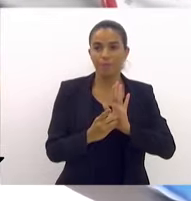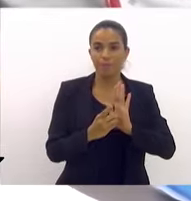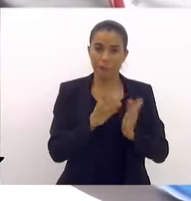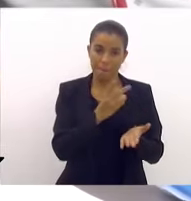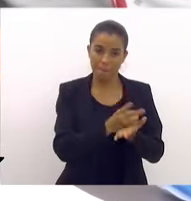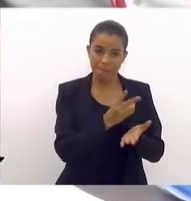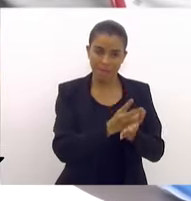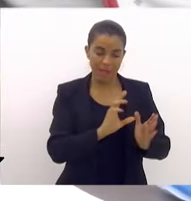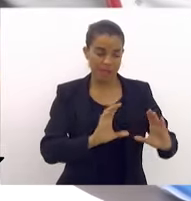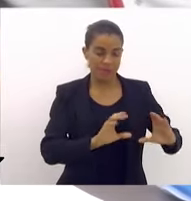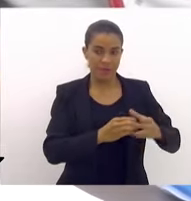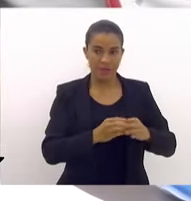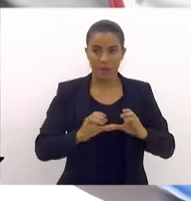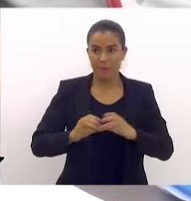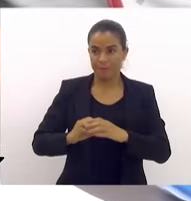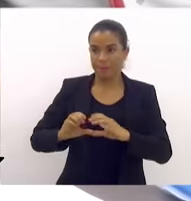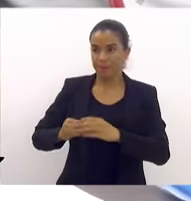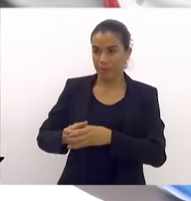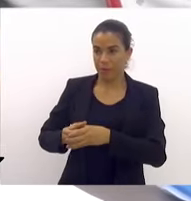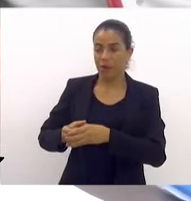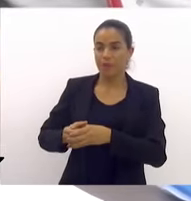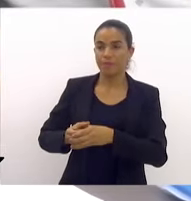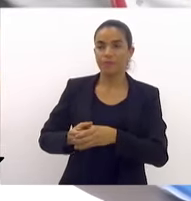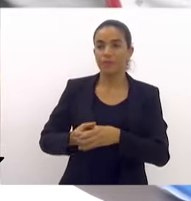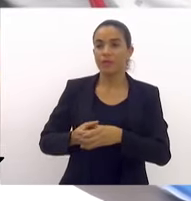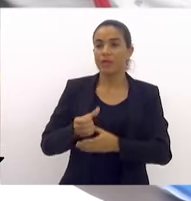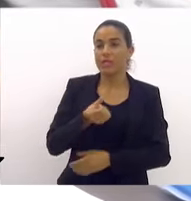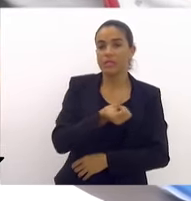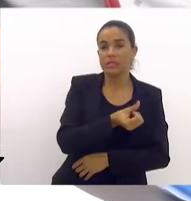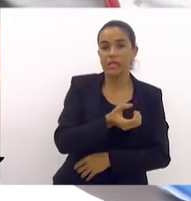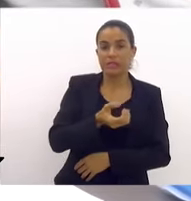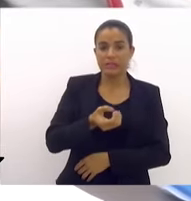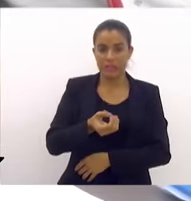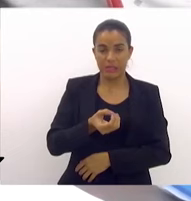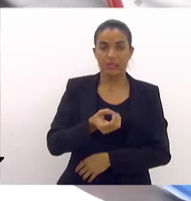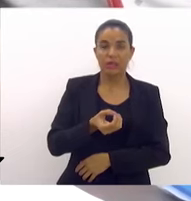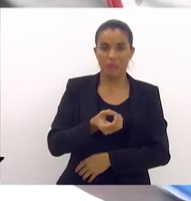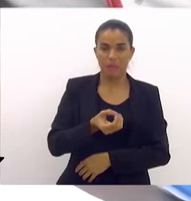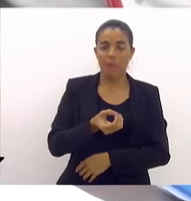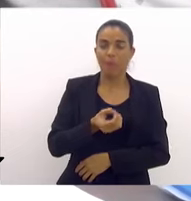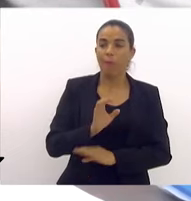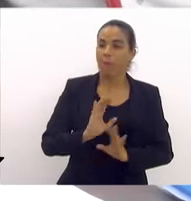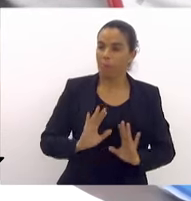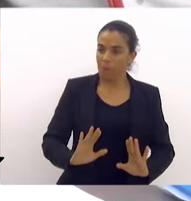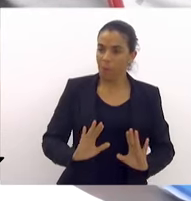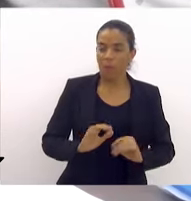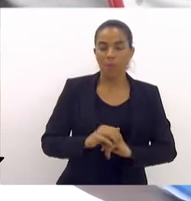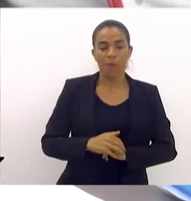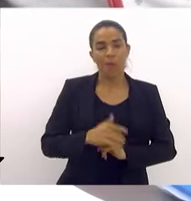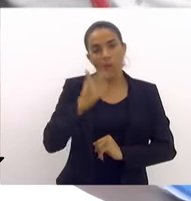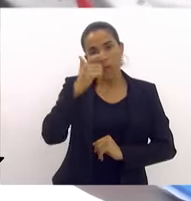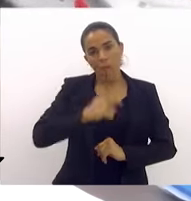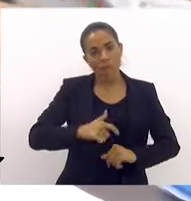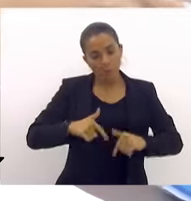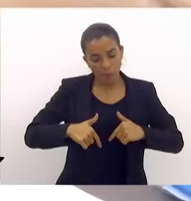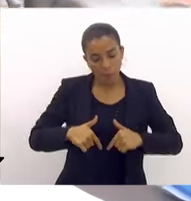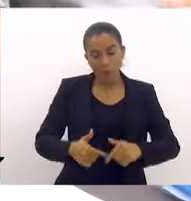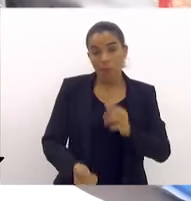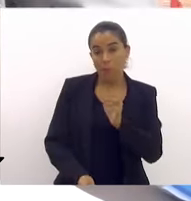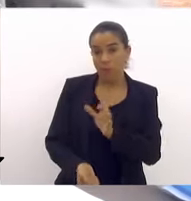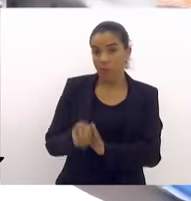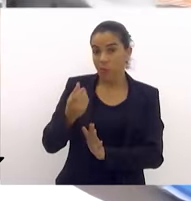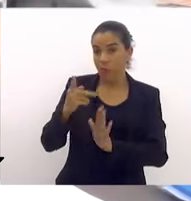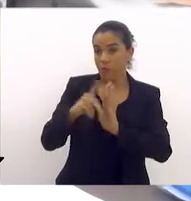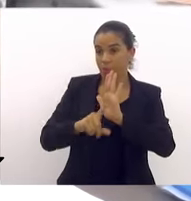mesmas categorias, deputado Fred Pacheco, 60 passos. Muito bem. Aí o que eu fiz? Fiz um projeto